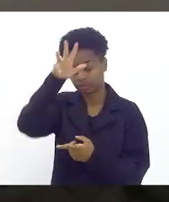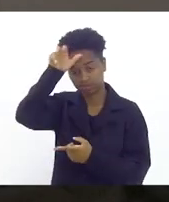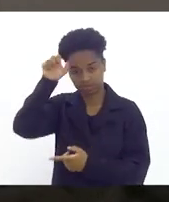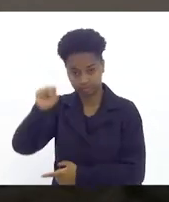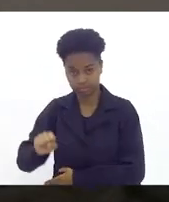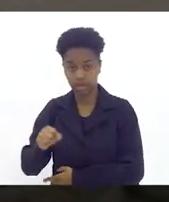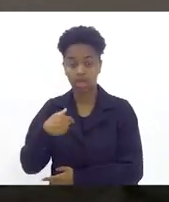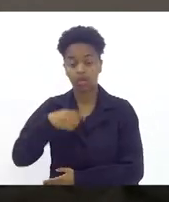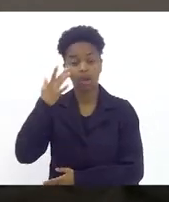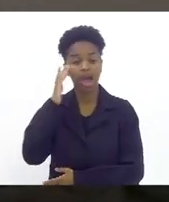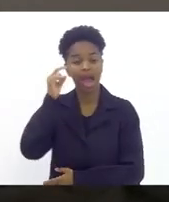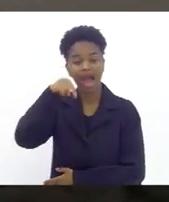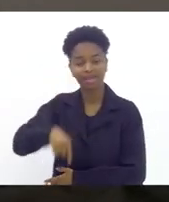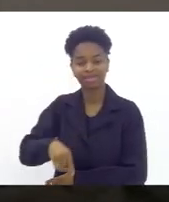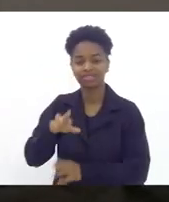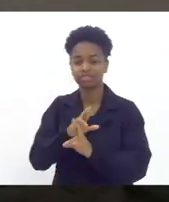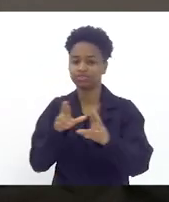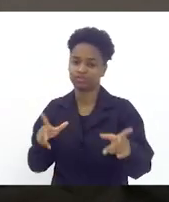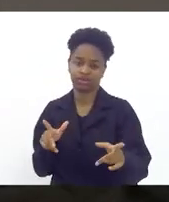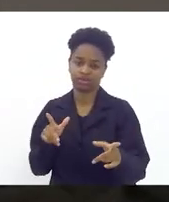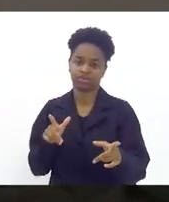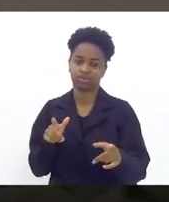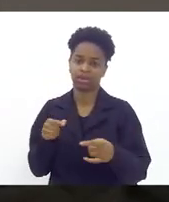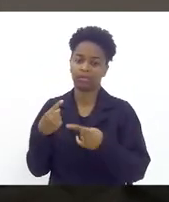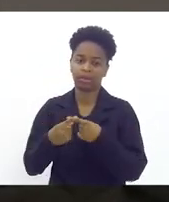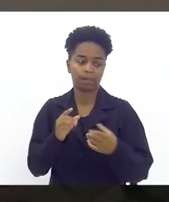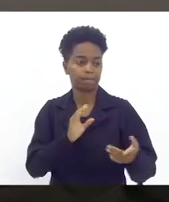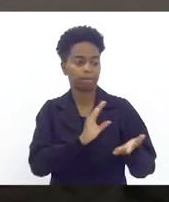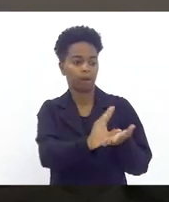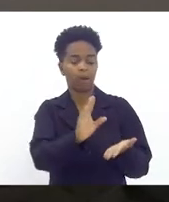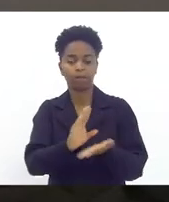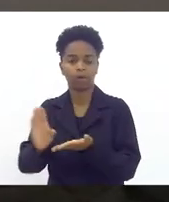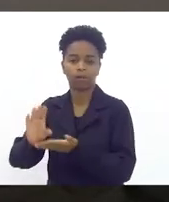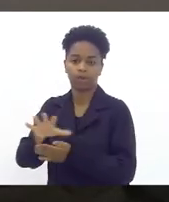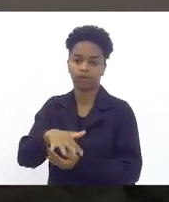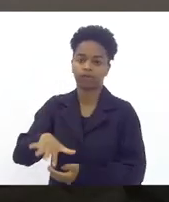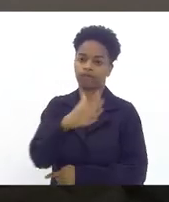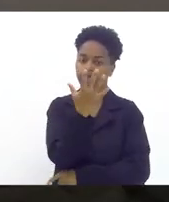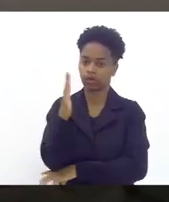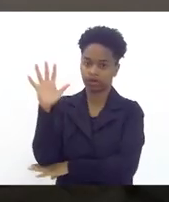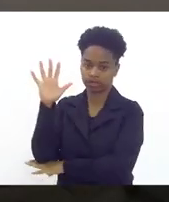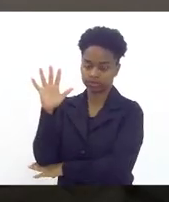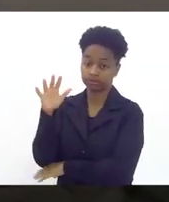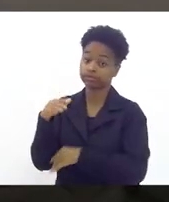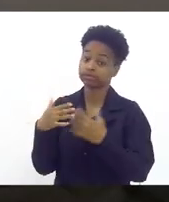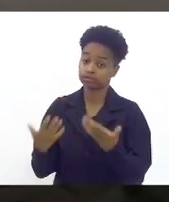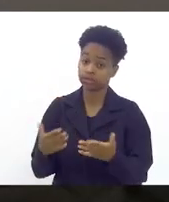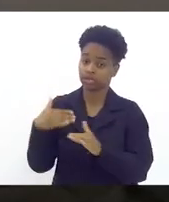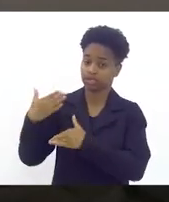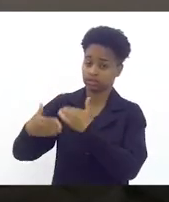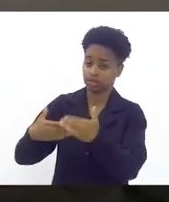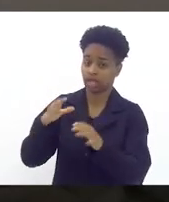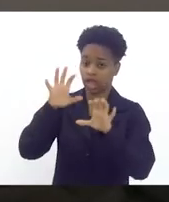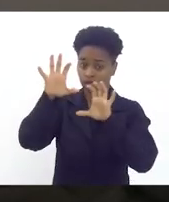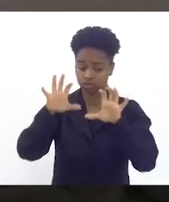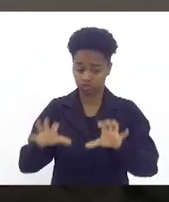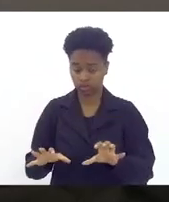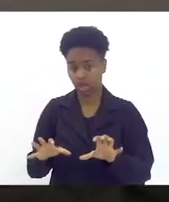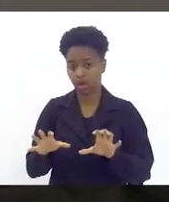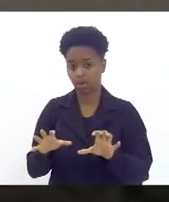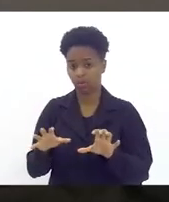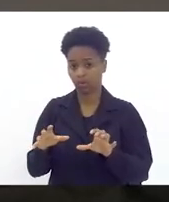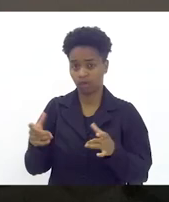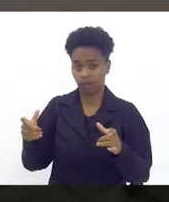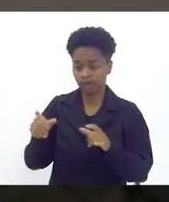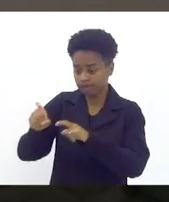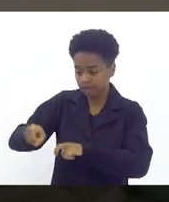ser fomento florestal então é uma para desenvolvimento Regional das pequenas propriedades Isso